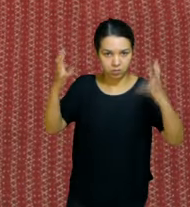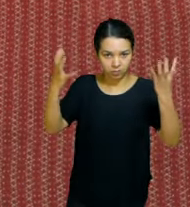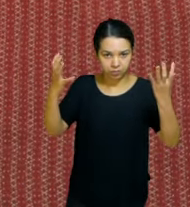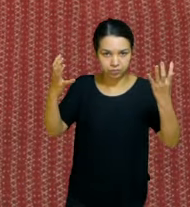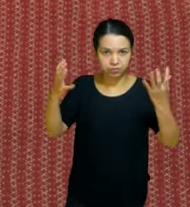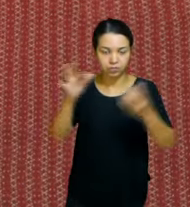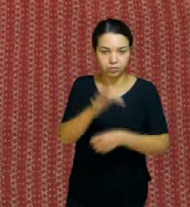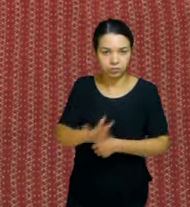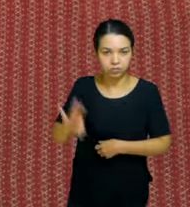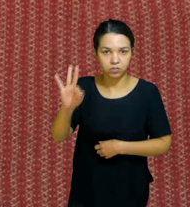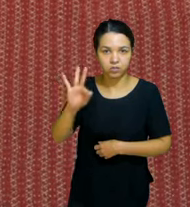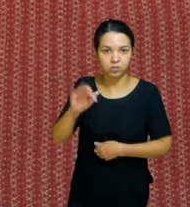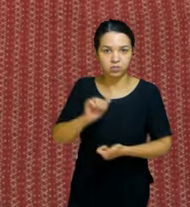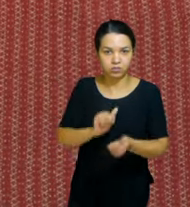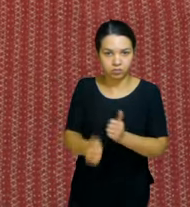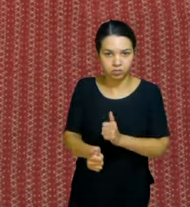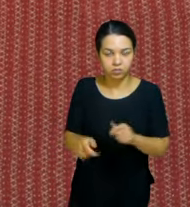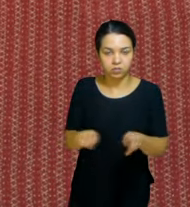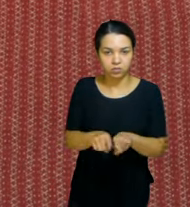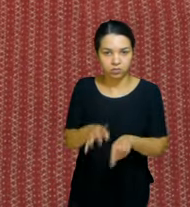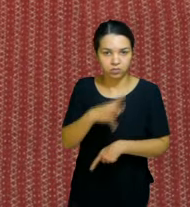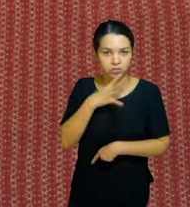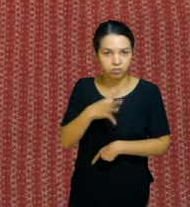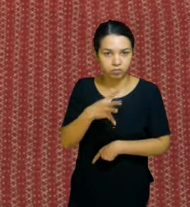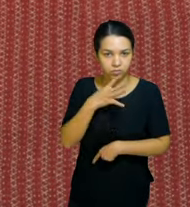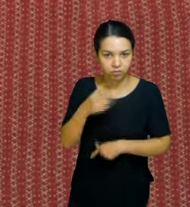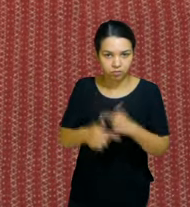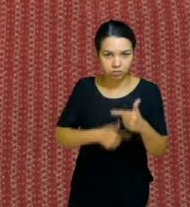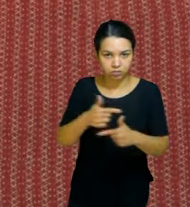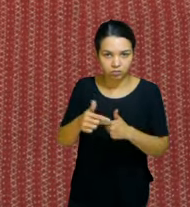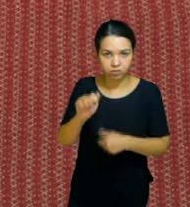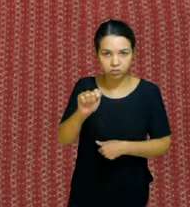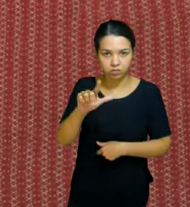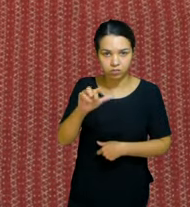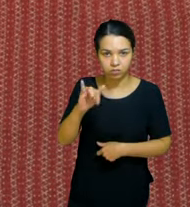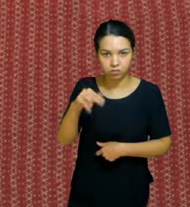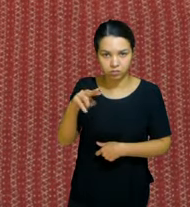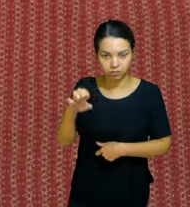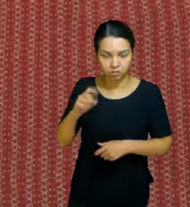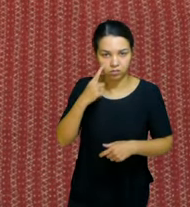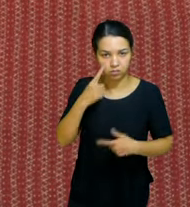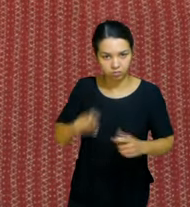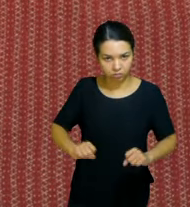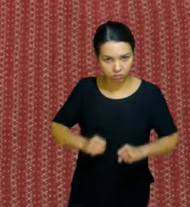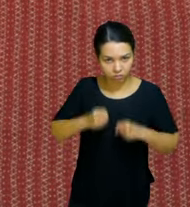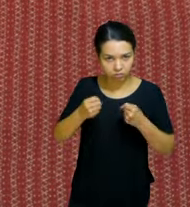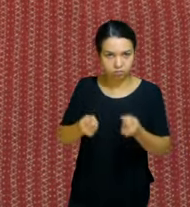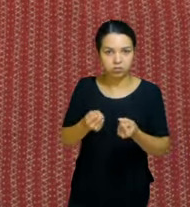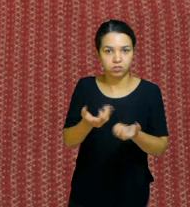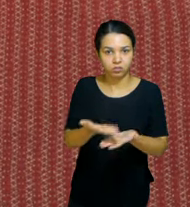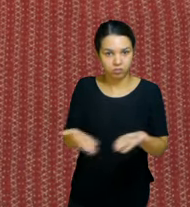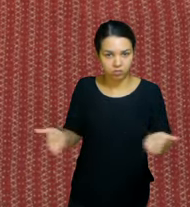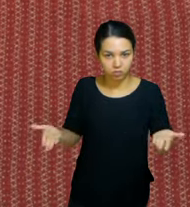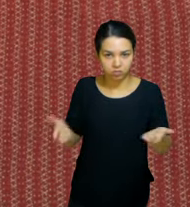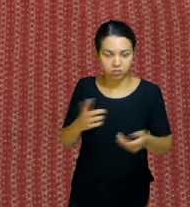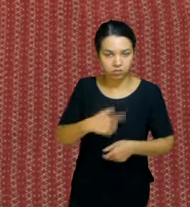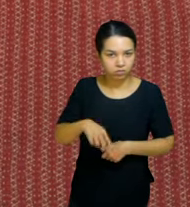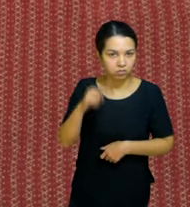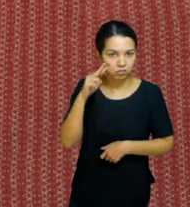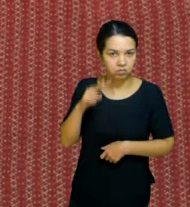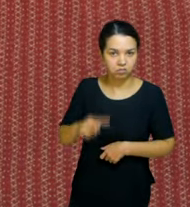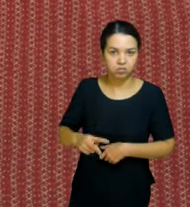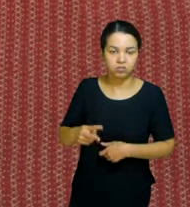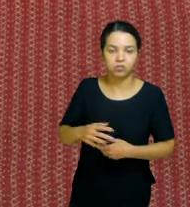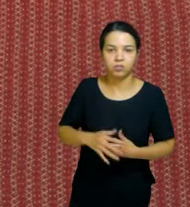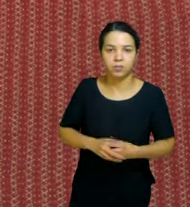Catarinense de Atletismo. Conheço também o trabalho da professora Aline, vejo o esforço dessas pessoas. Em nenhum momento houve uma